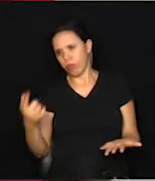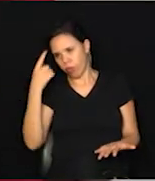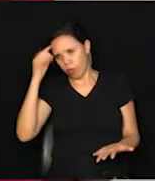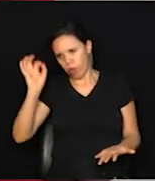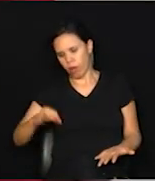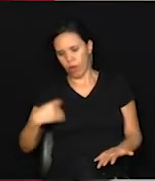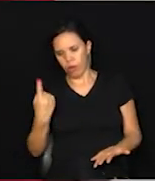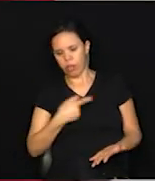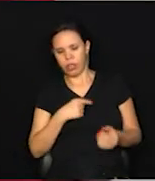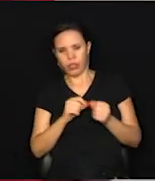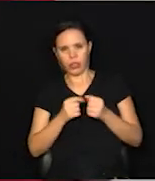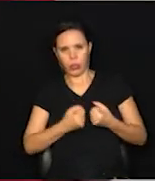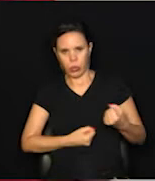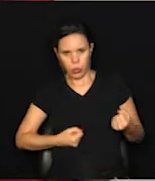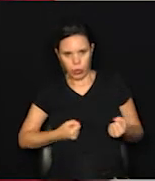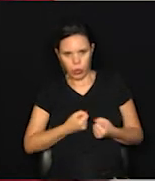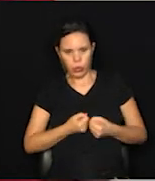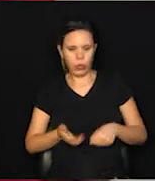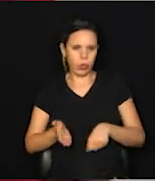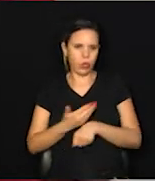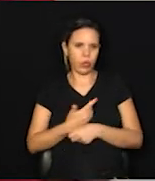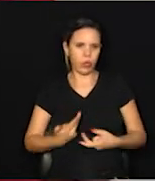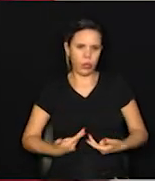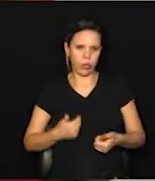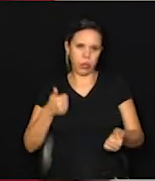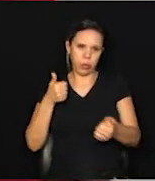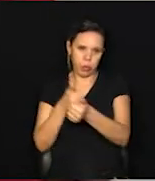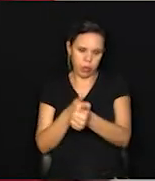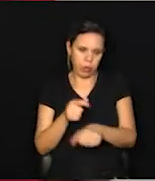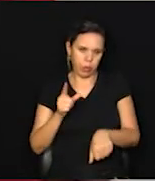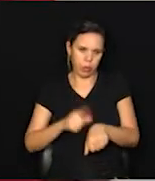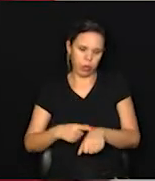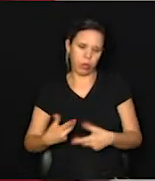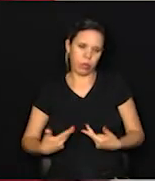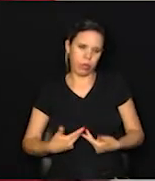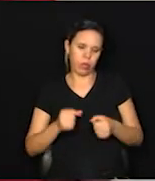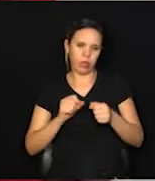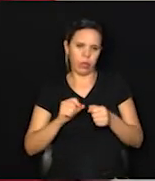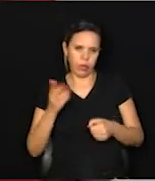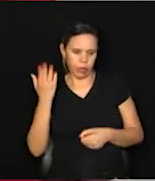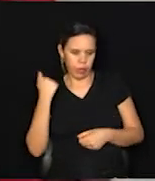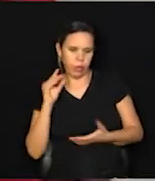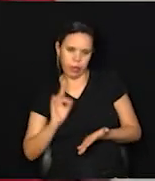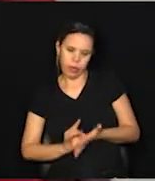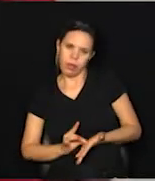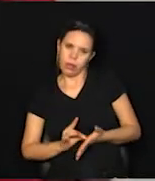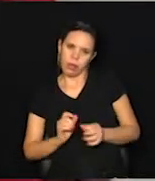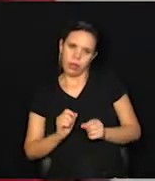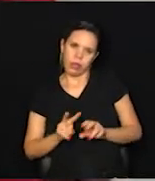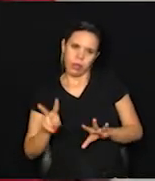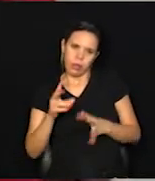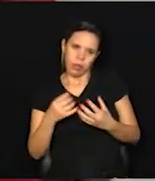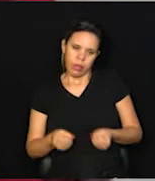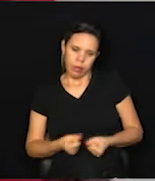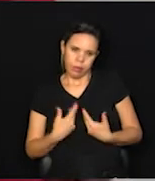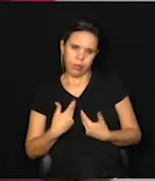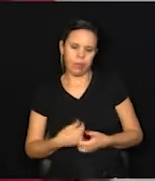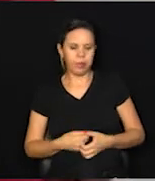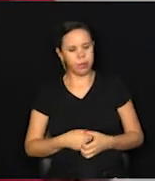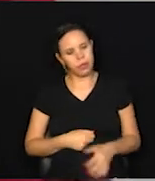a gente faça os exames pré-operatórios próximos da época onde a gente, de fato, puder viabilizar o